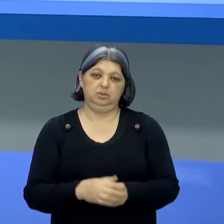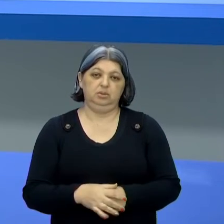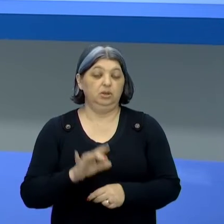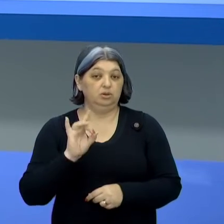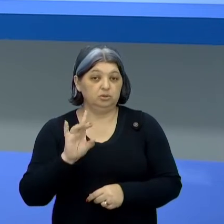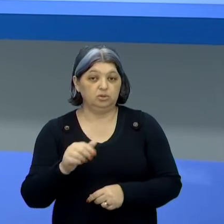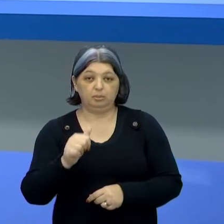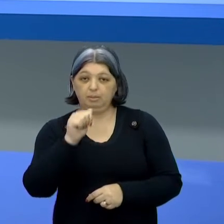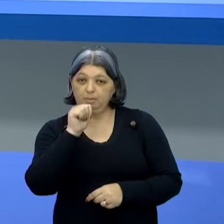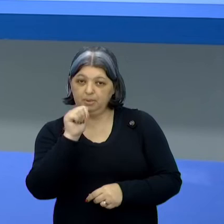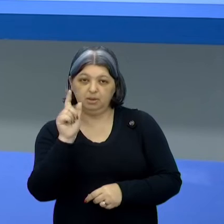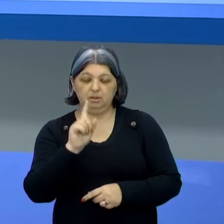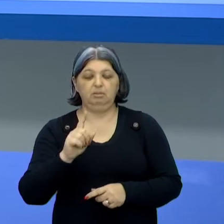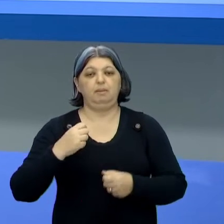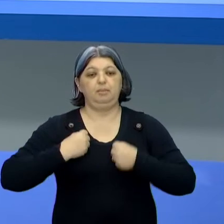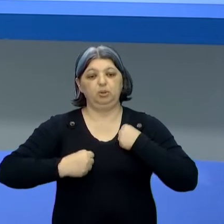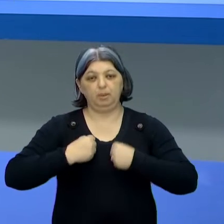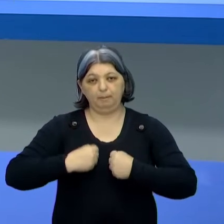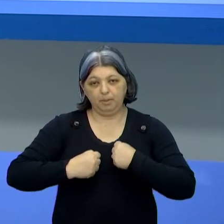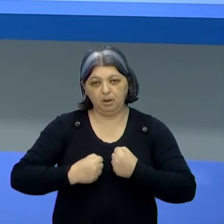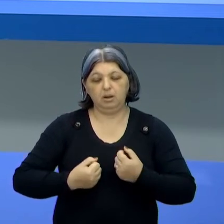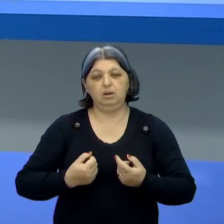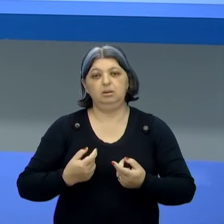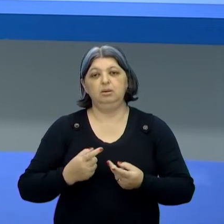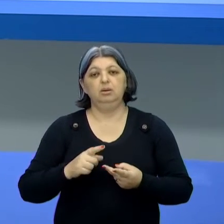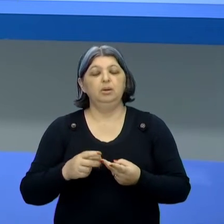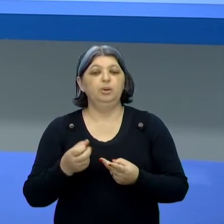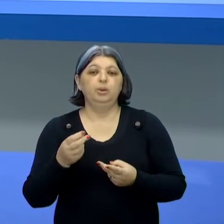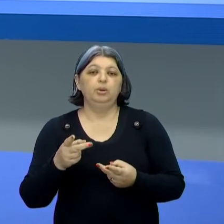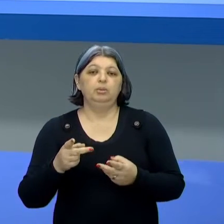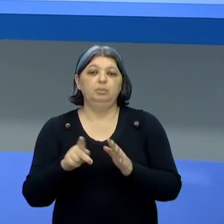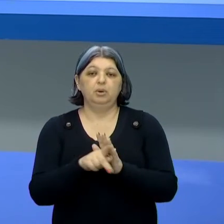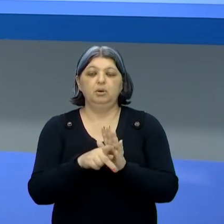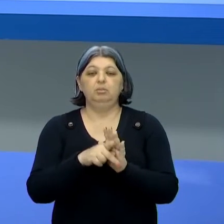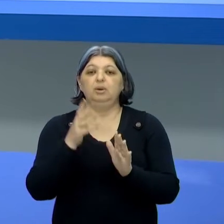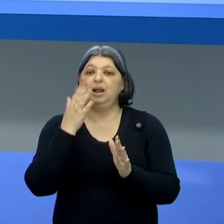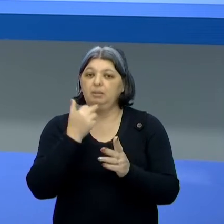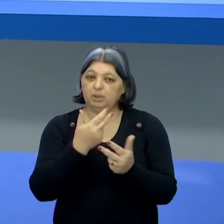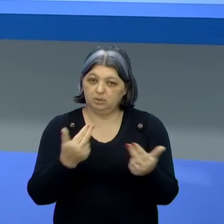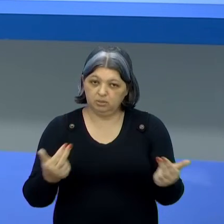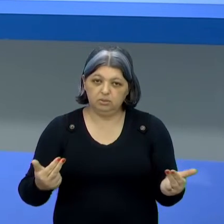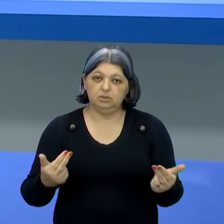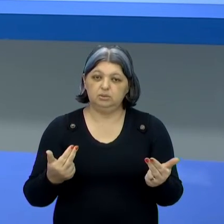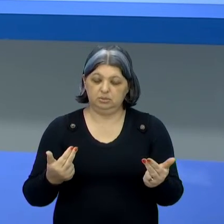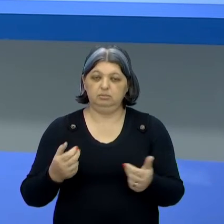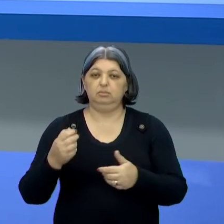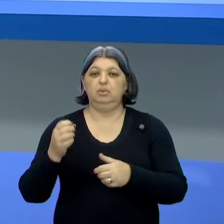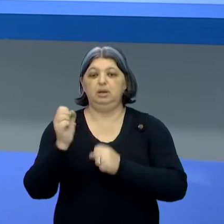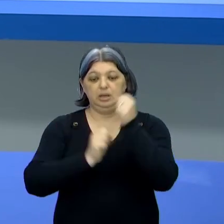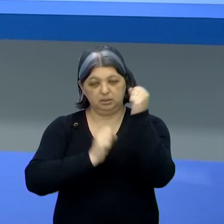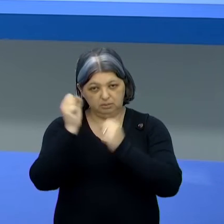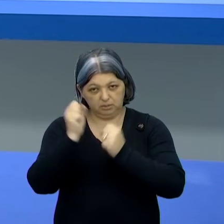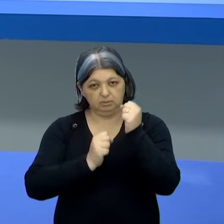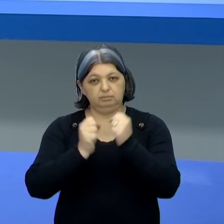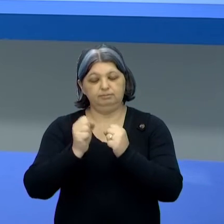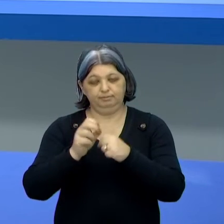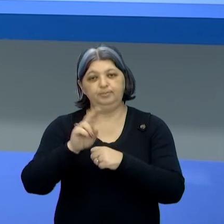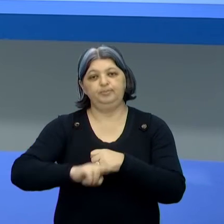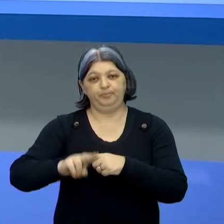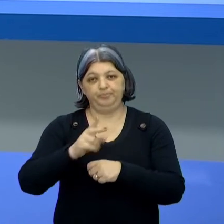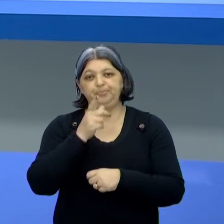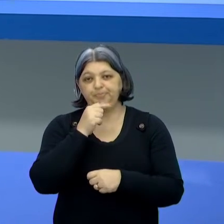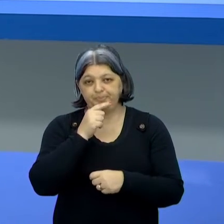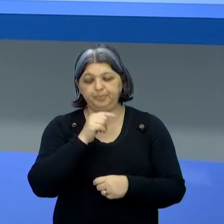só para a gente beber, para tomar banho, não é só para a produção de alimentos. A indústria utiliza muita água, né? A